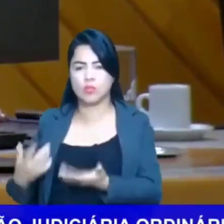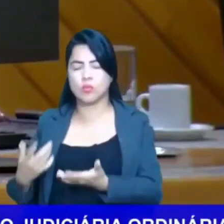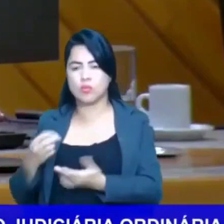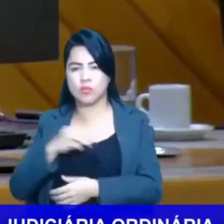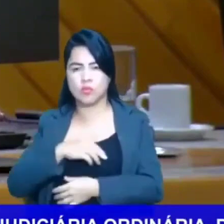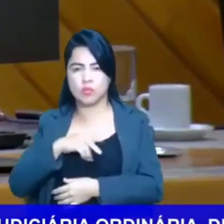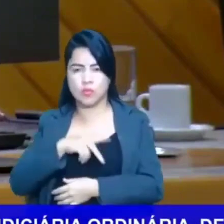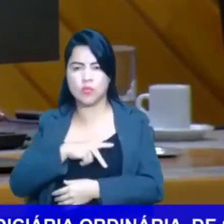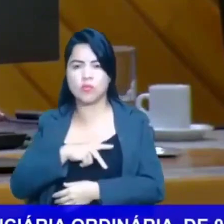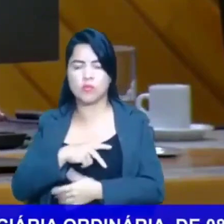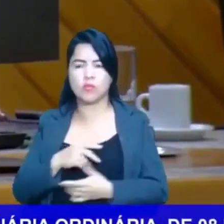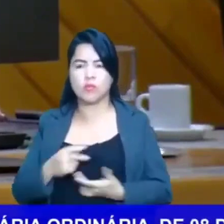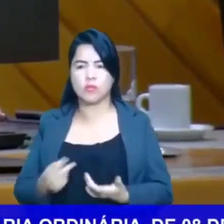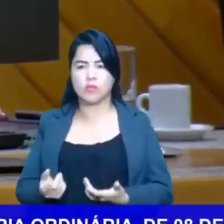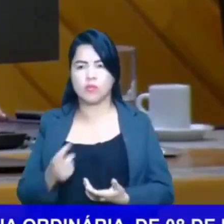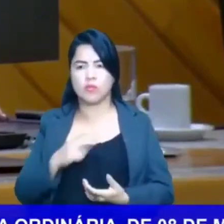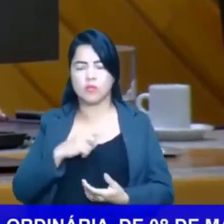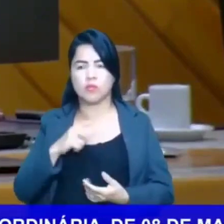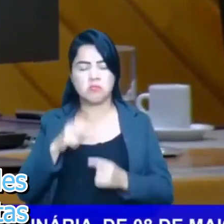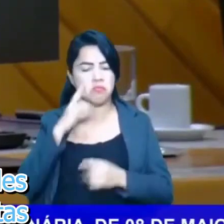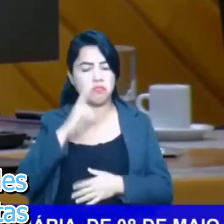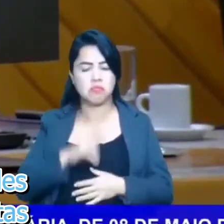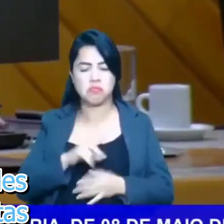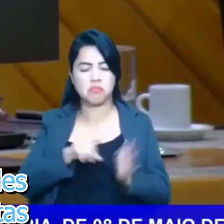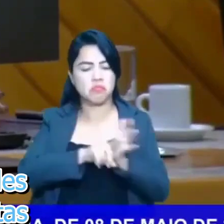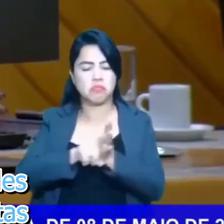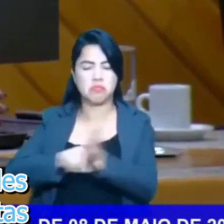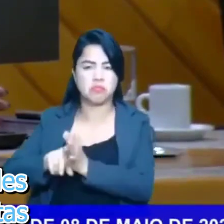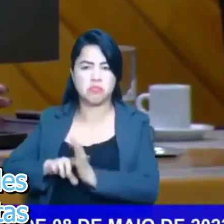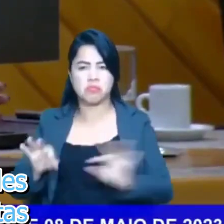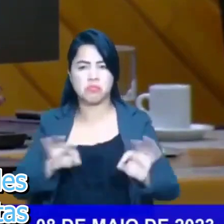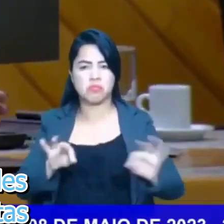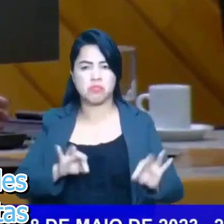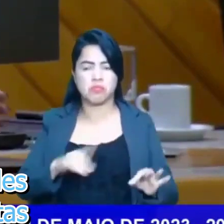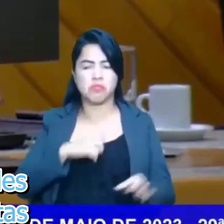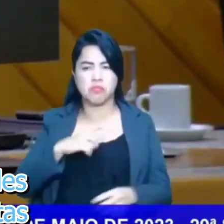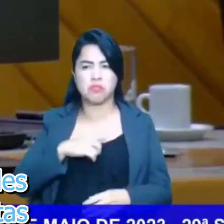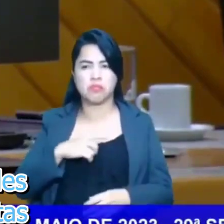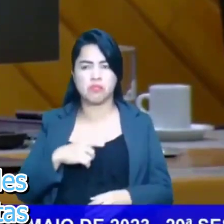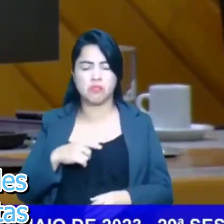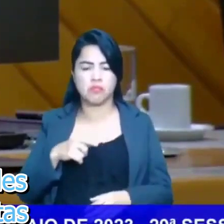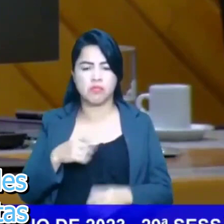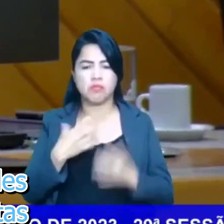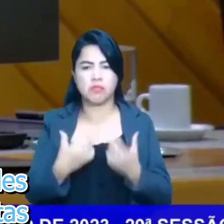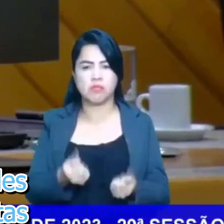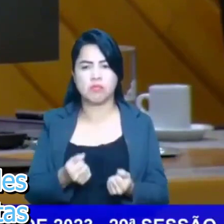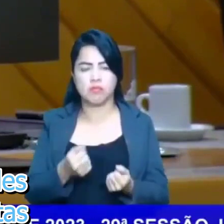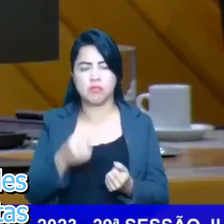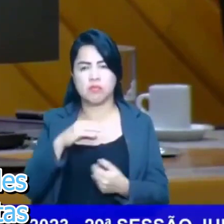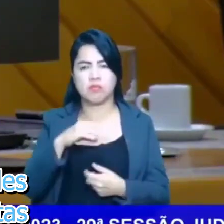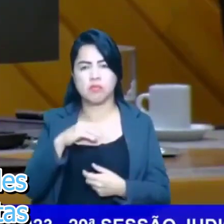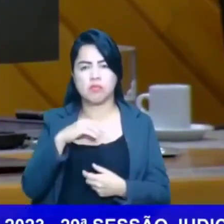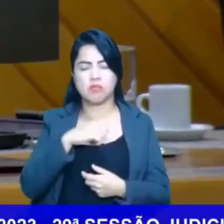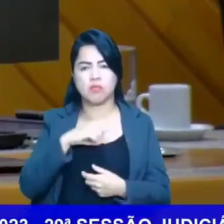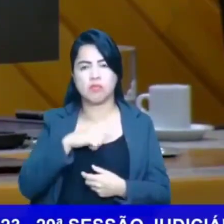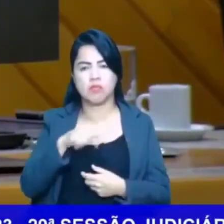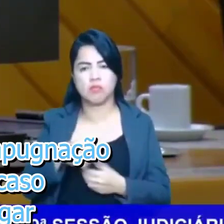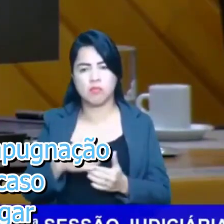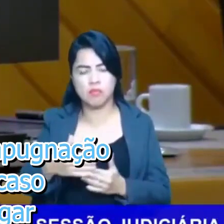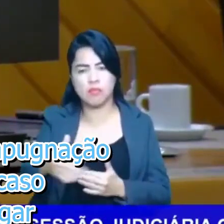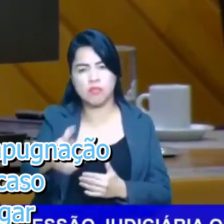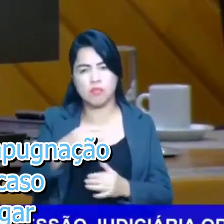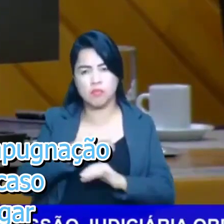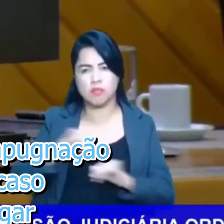o Ministério Público, eles não constataram nenhuma inconsistência e exeraram o parecer técnico pela aprovação das contas. Então, diante de